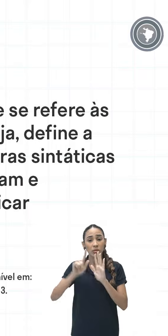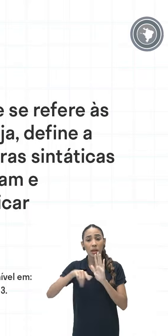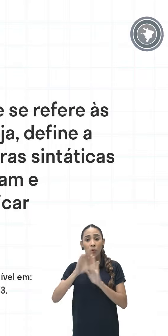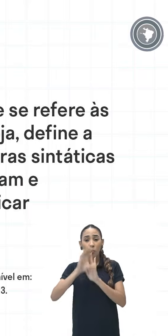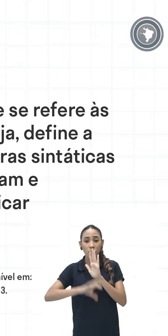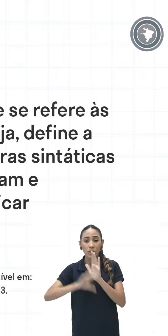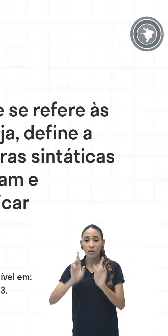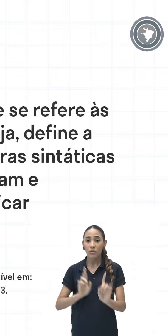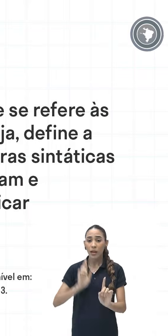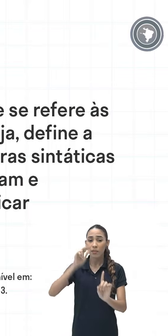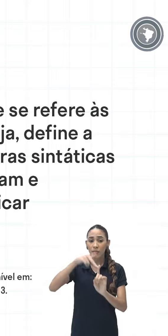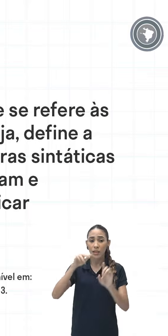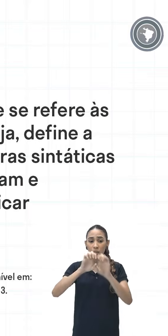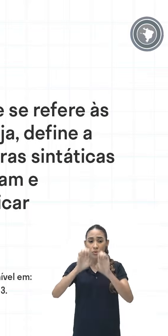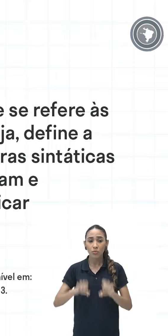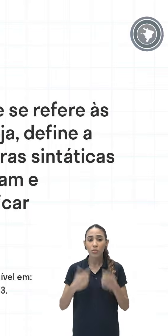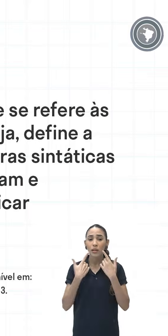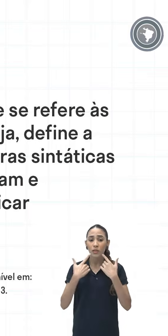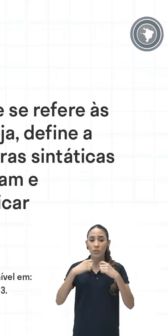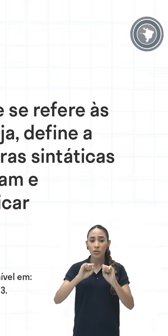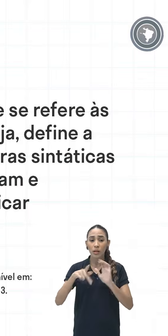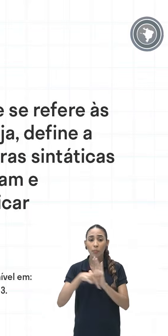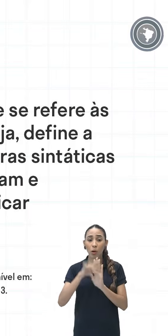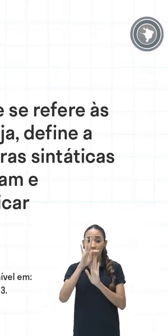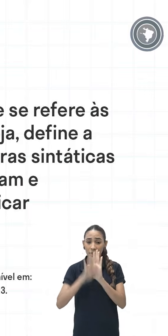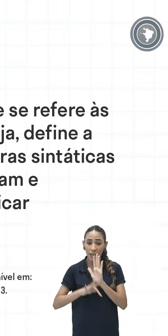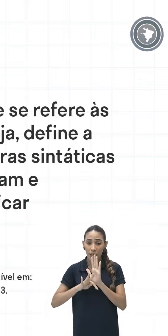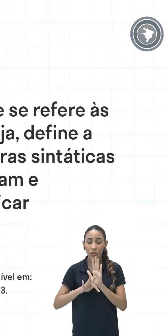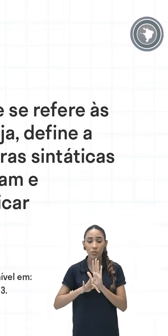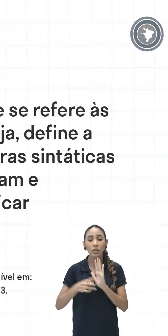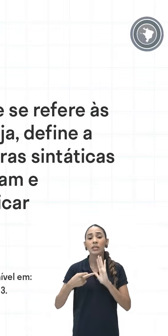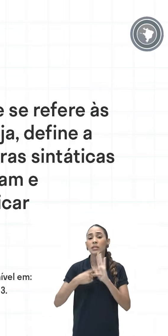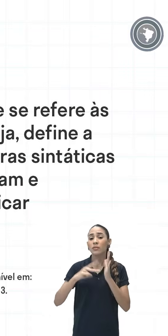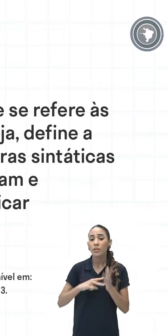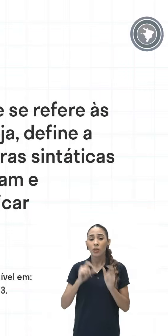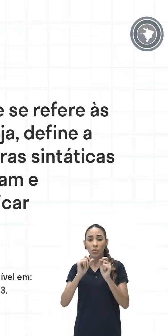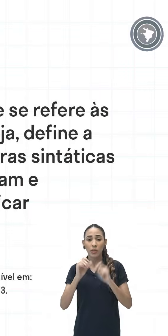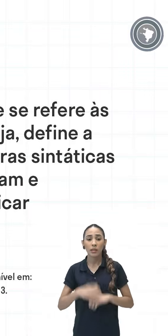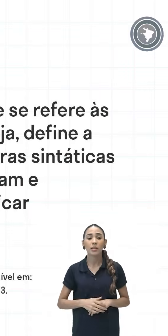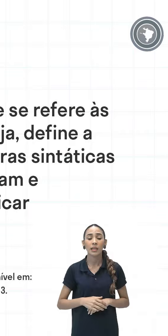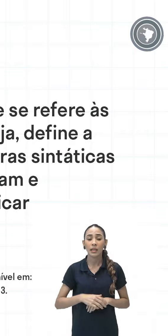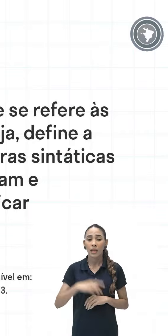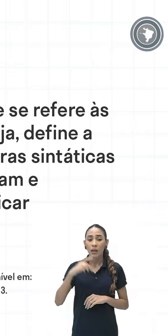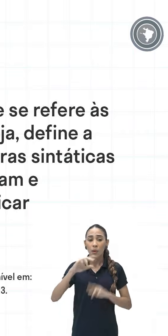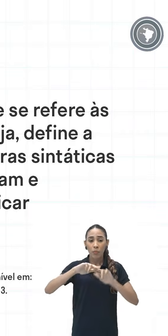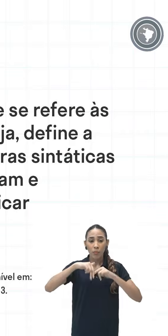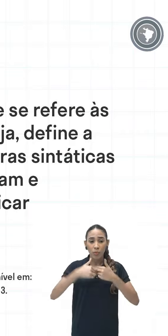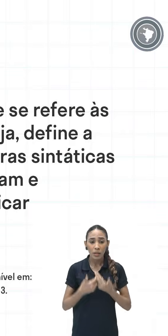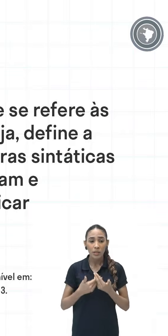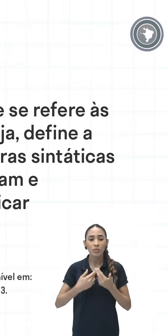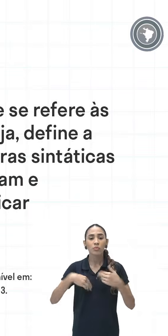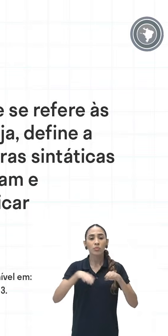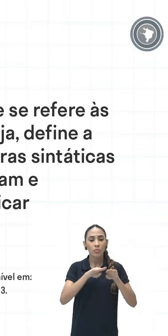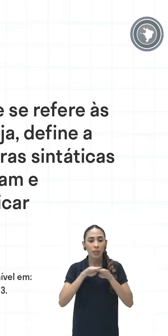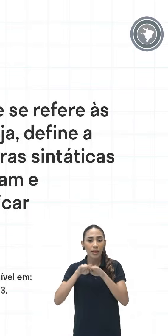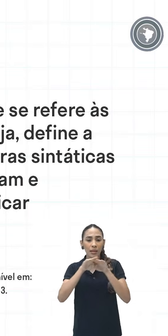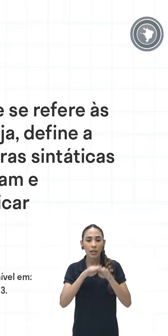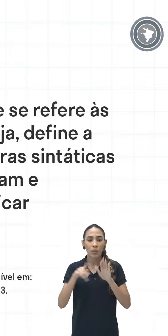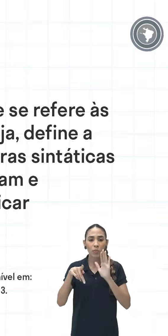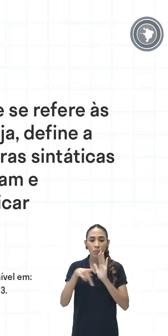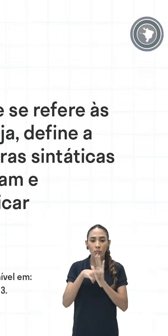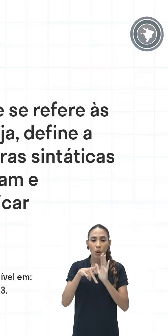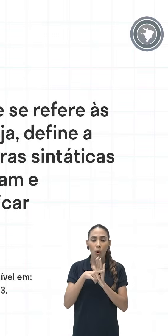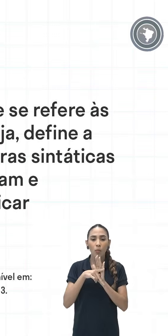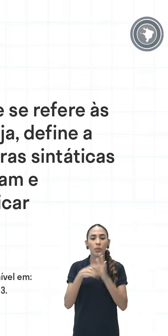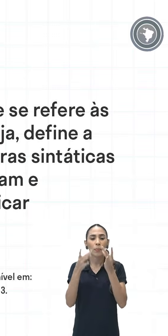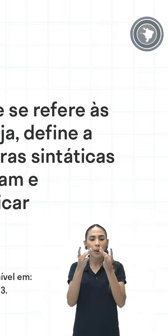às estruturas linguísticas dos textos, ou seja, define a predominância das expressões e